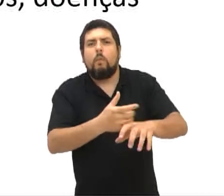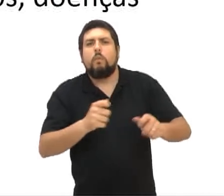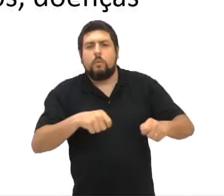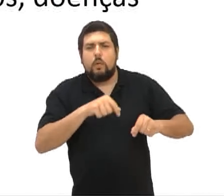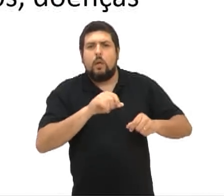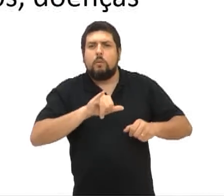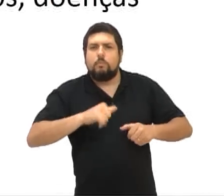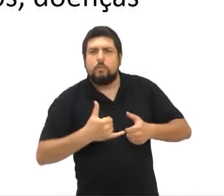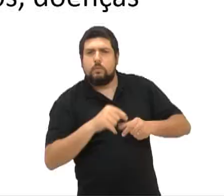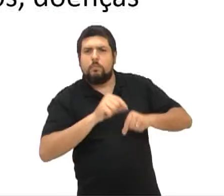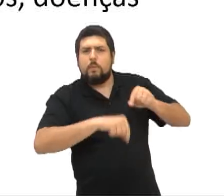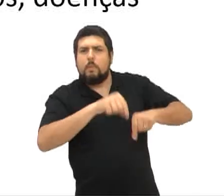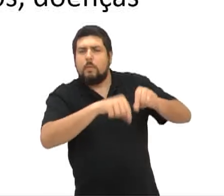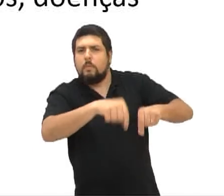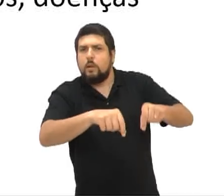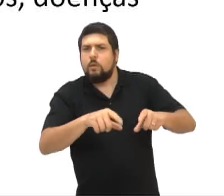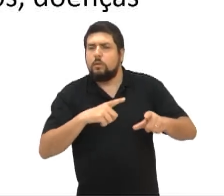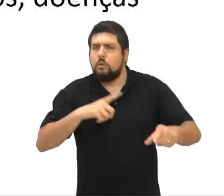plantio.